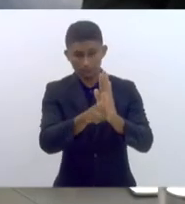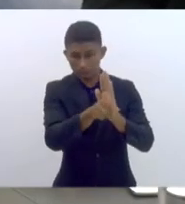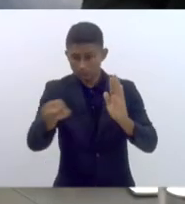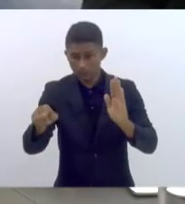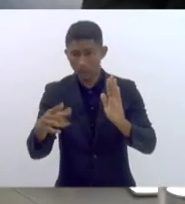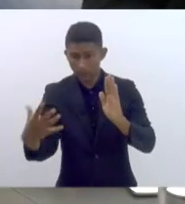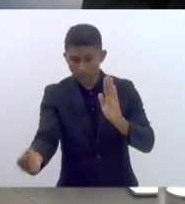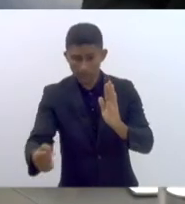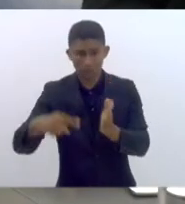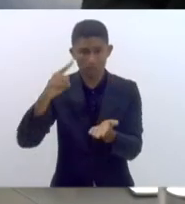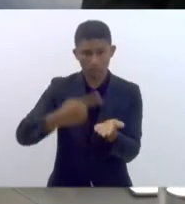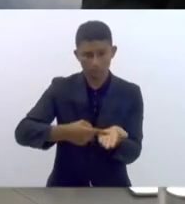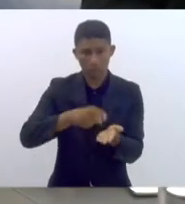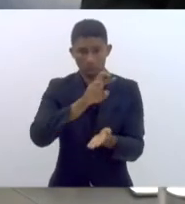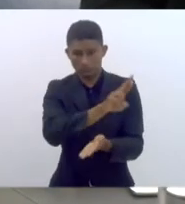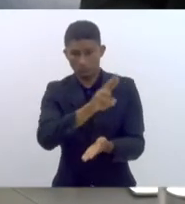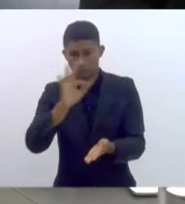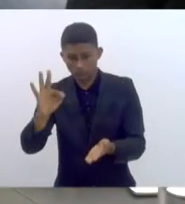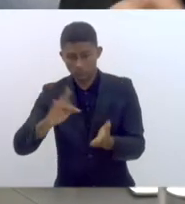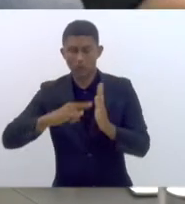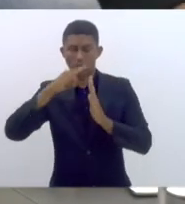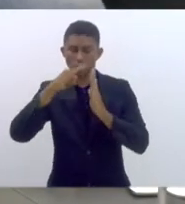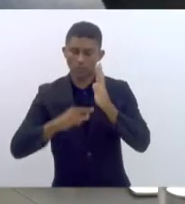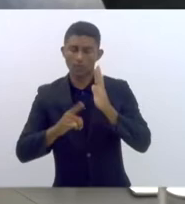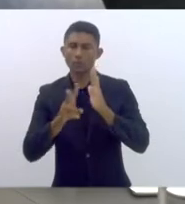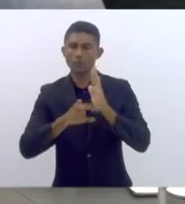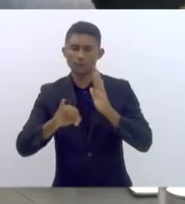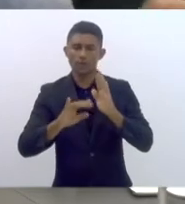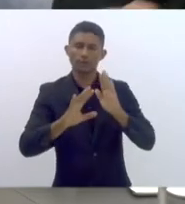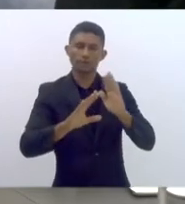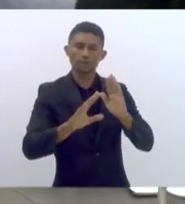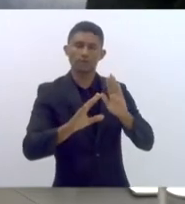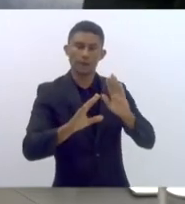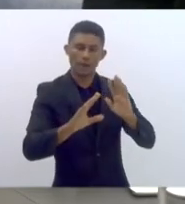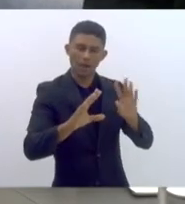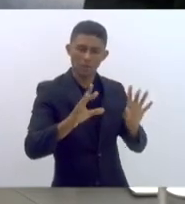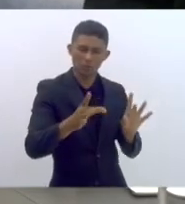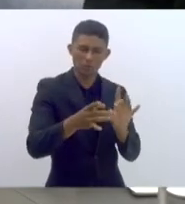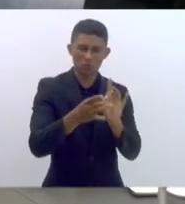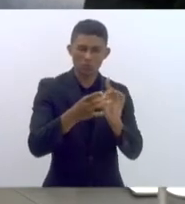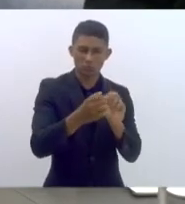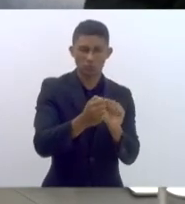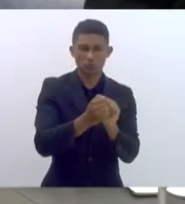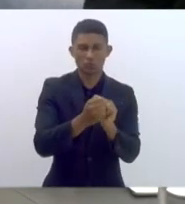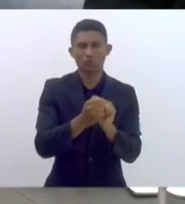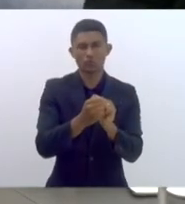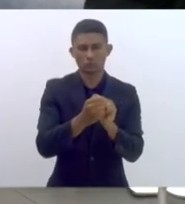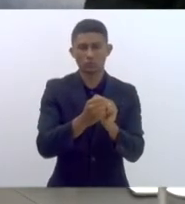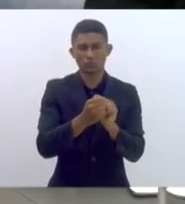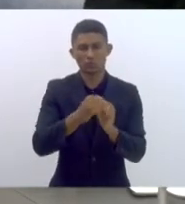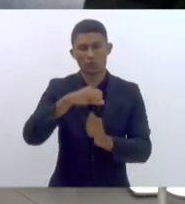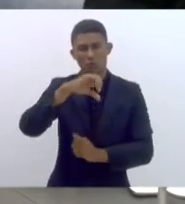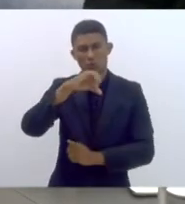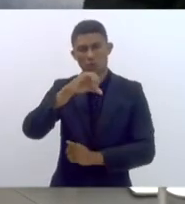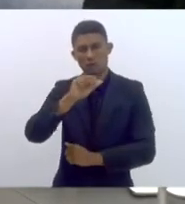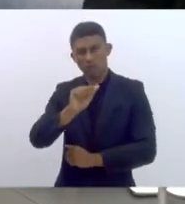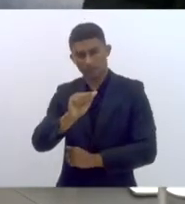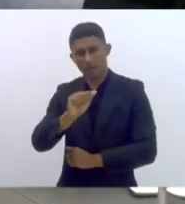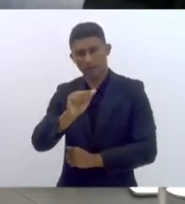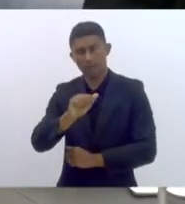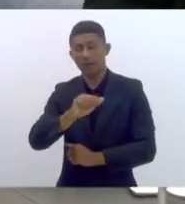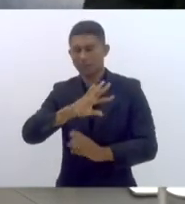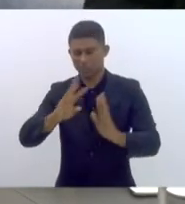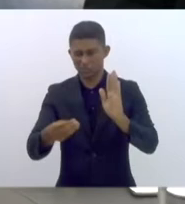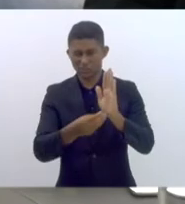regime, ele vai ser incorporado ao contrato do artigo 9A da LC159, que é o próximo aditivo que eu vou falar